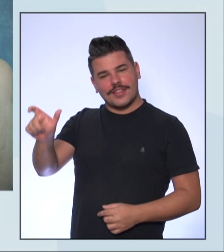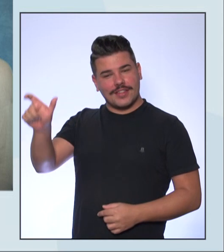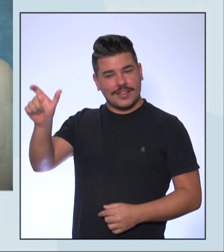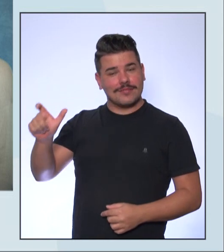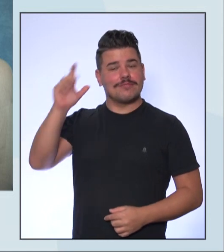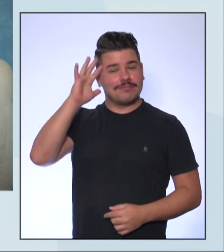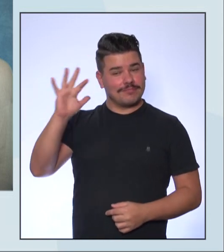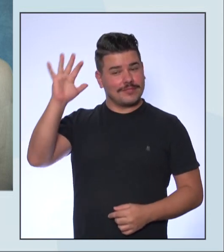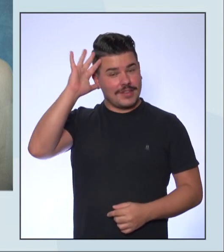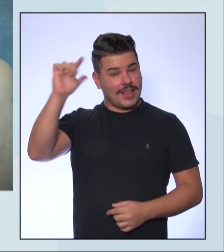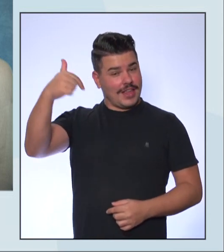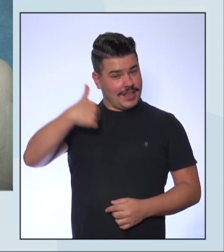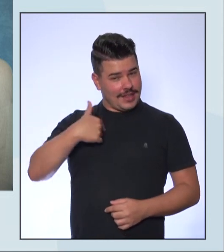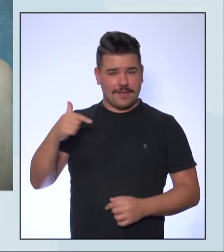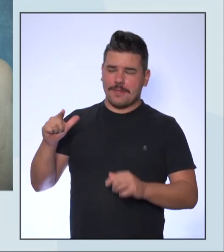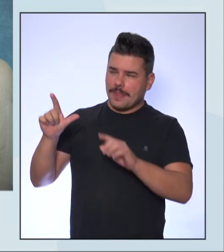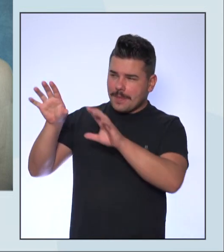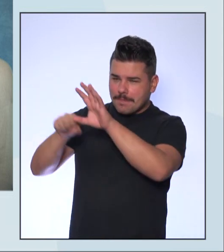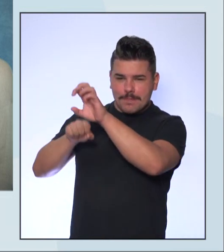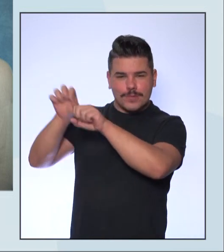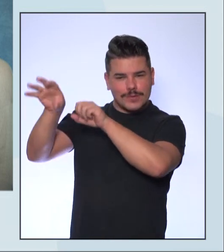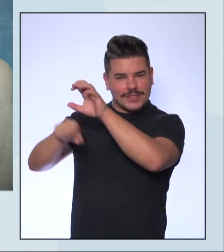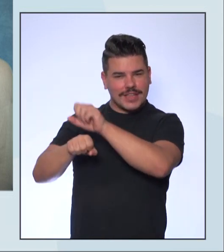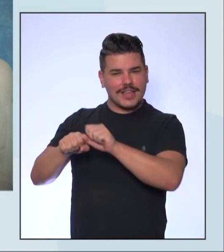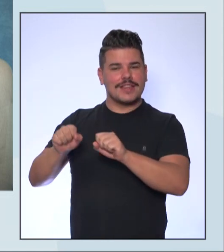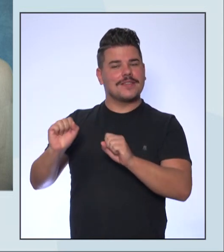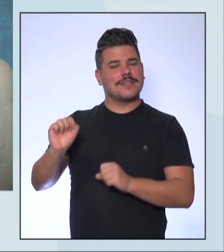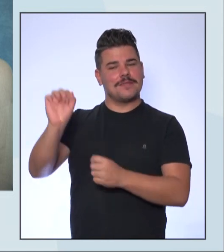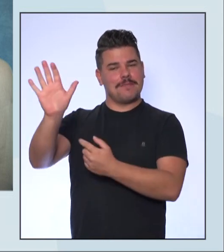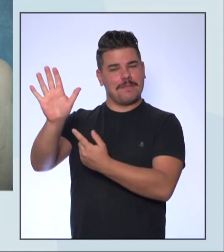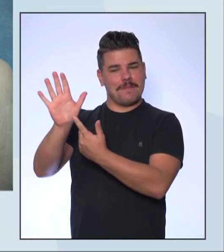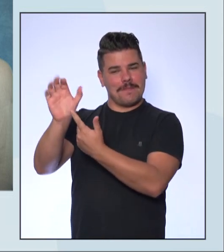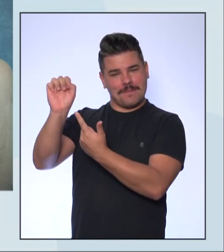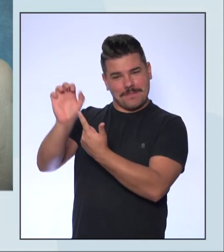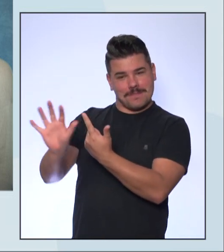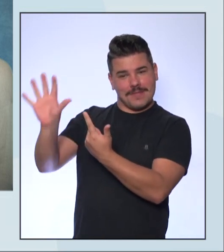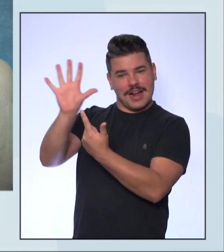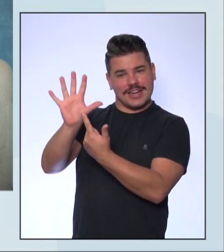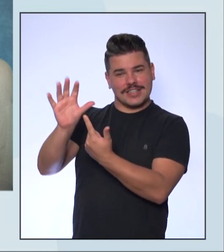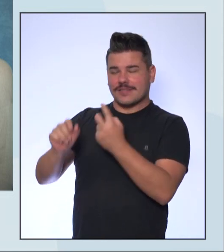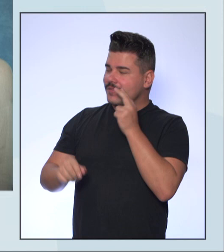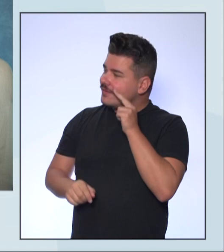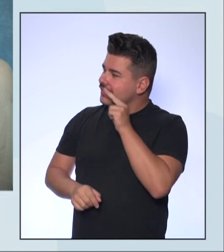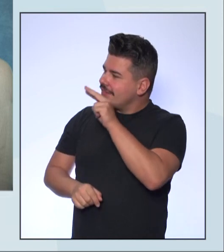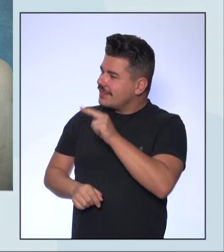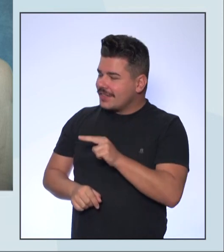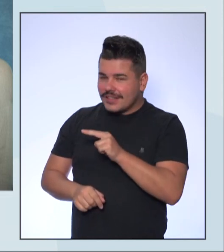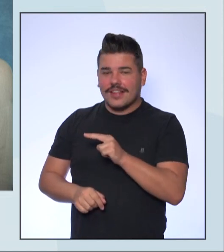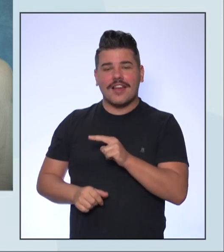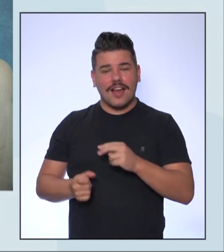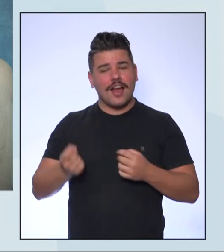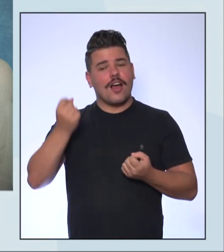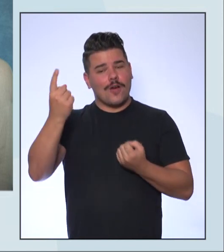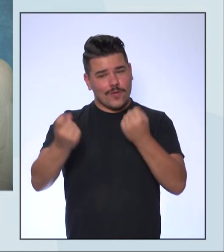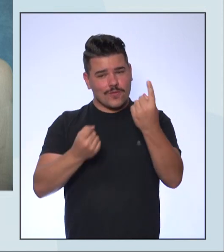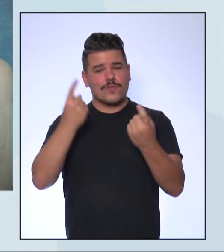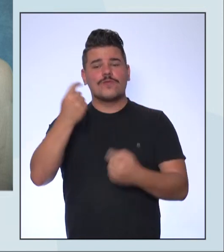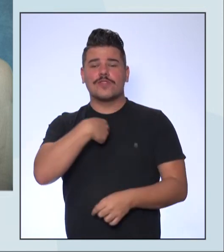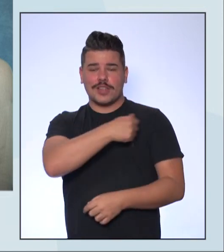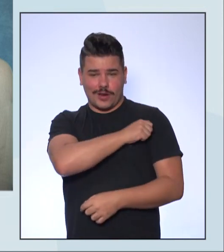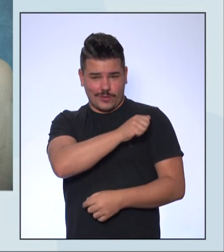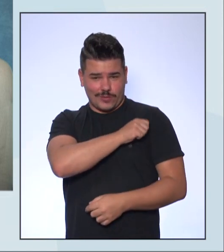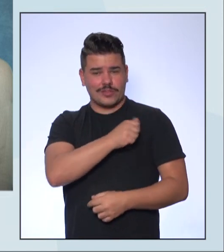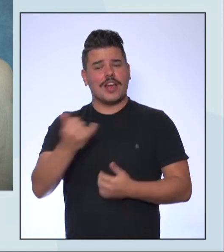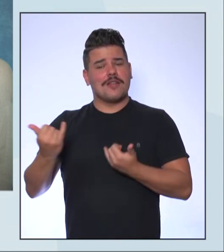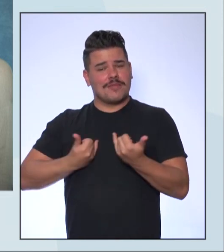eu capturei pensando como professora, porque eu já tive alunos que falaram para mim essa ideia que eles têm de